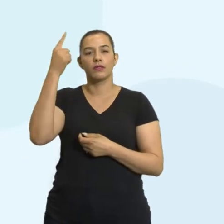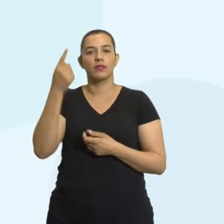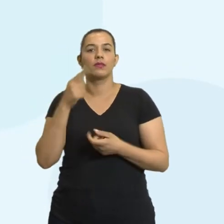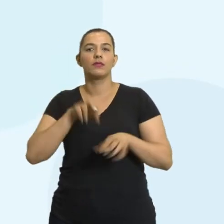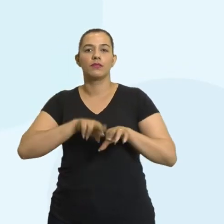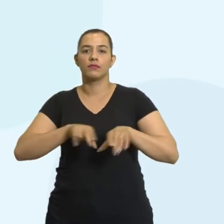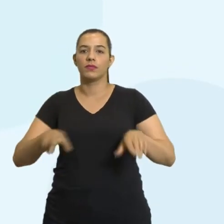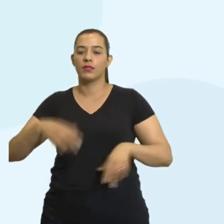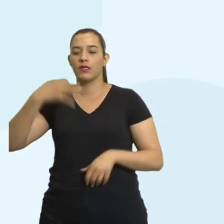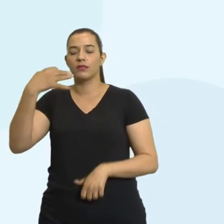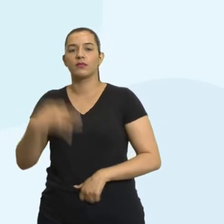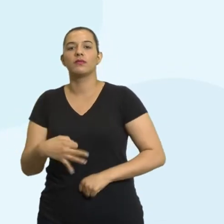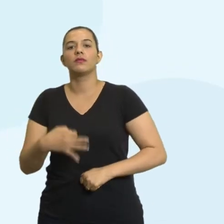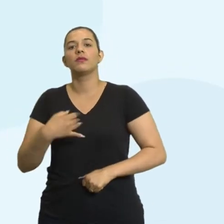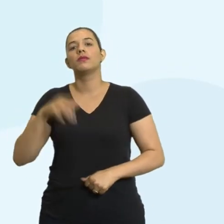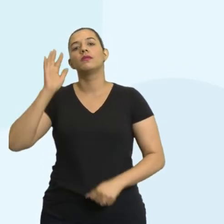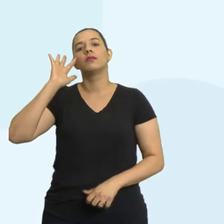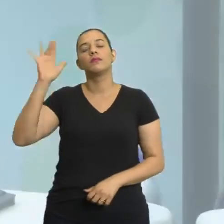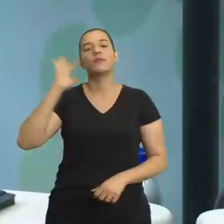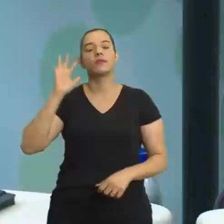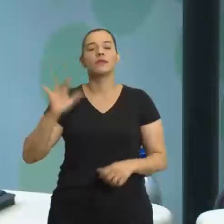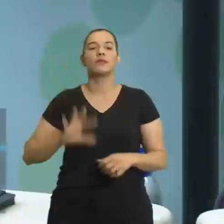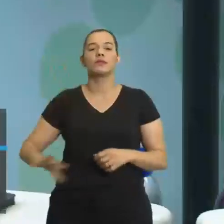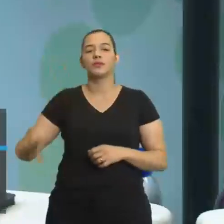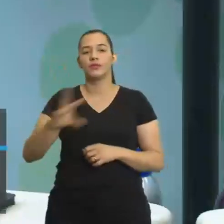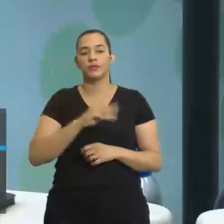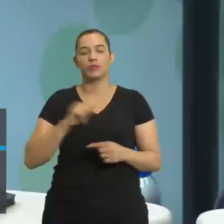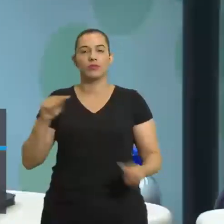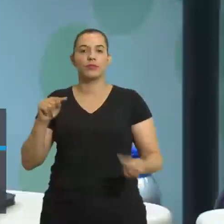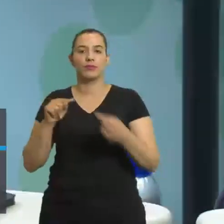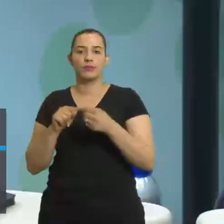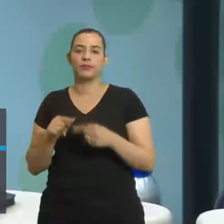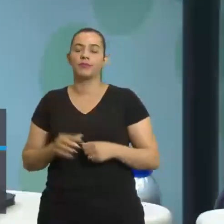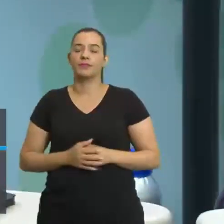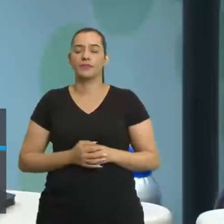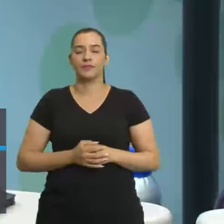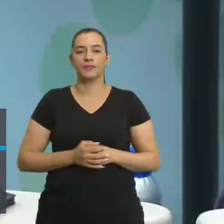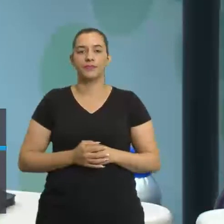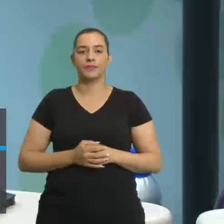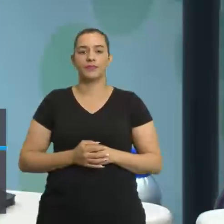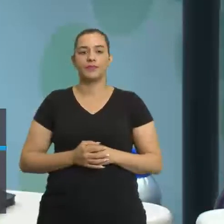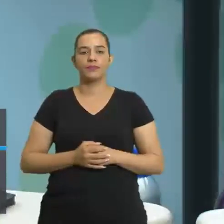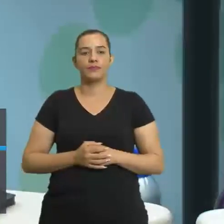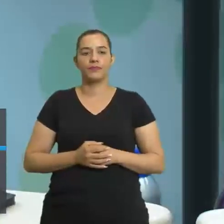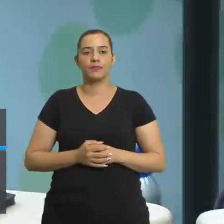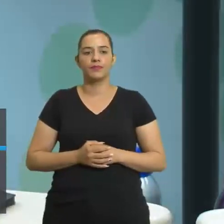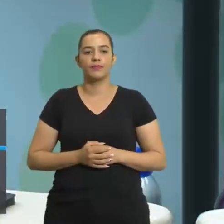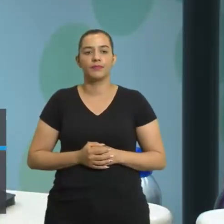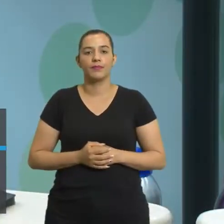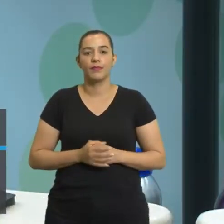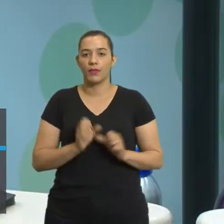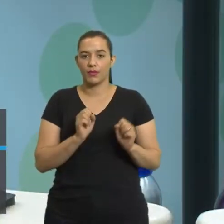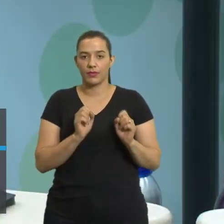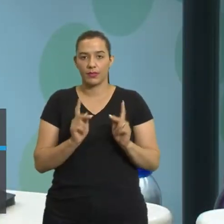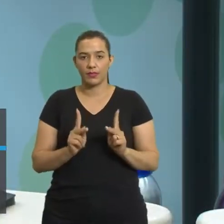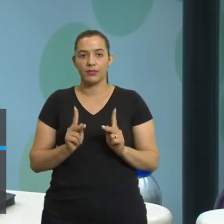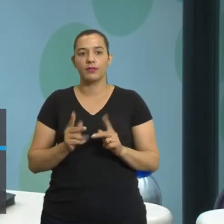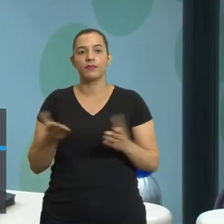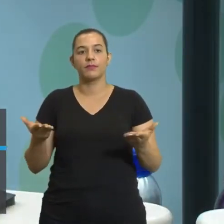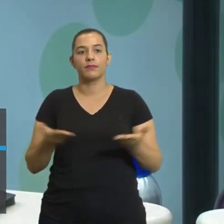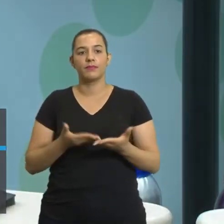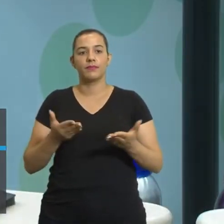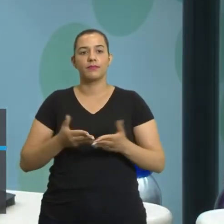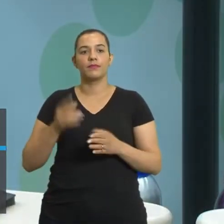da assertividade, da imaginação, tudo isso está envolvido nesse percurso, tá certo? Então, agora